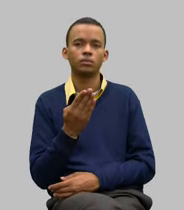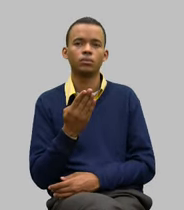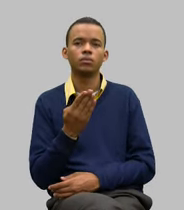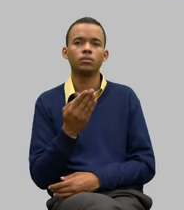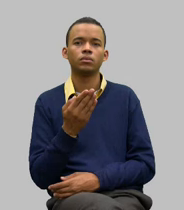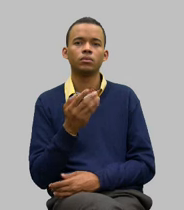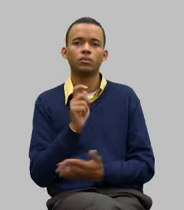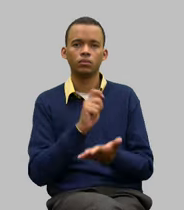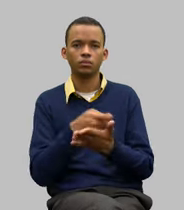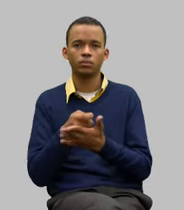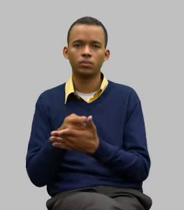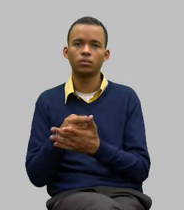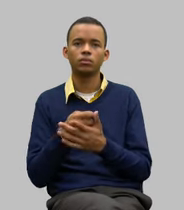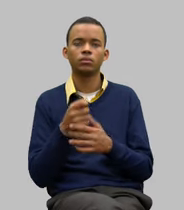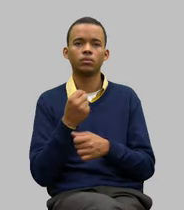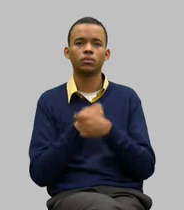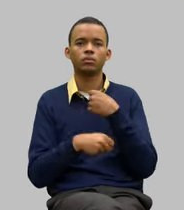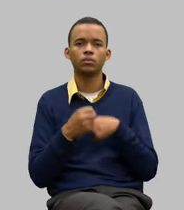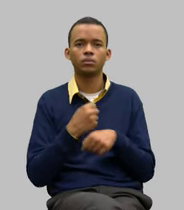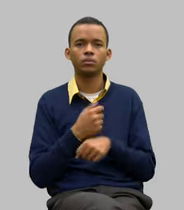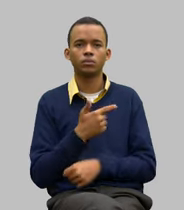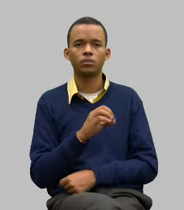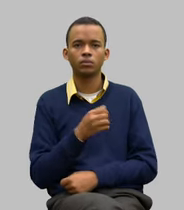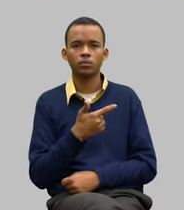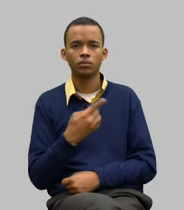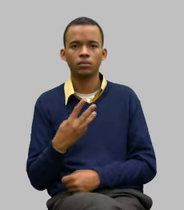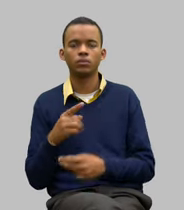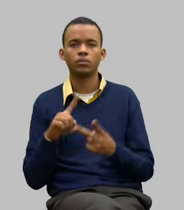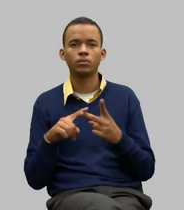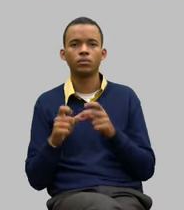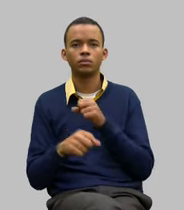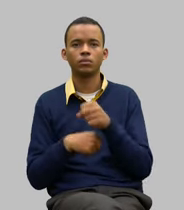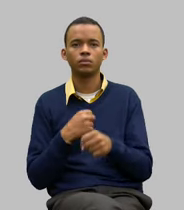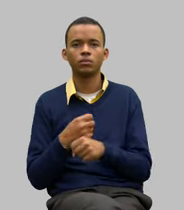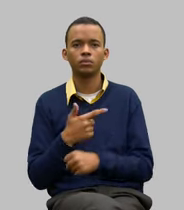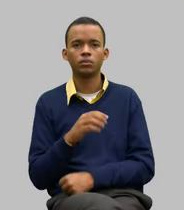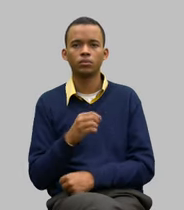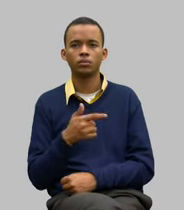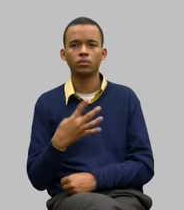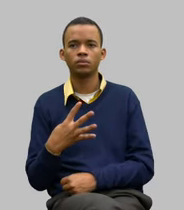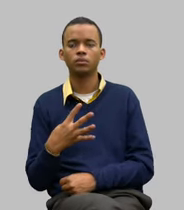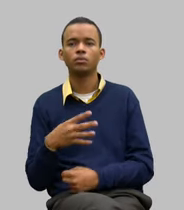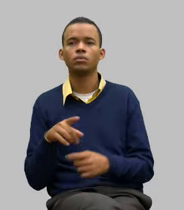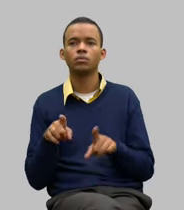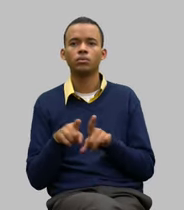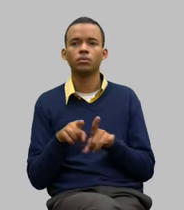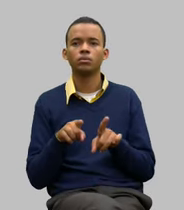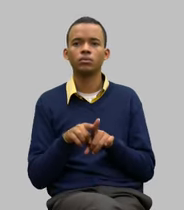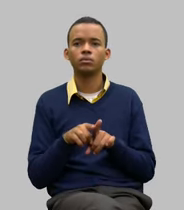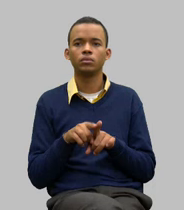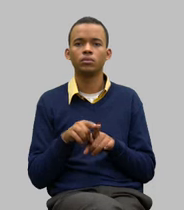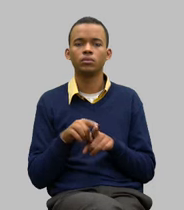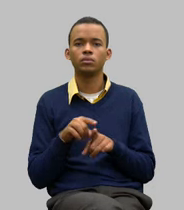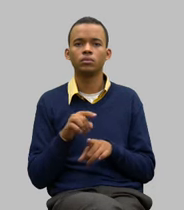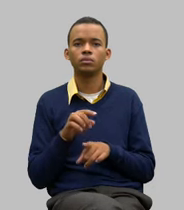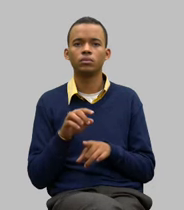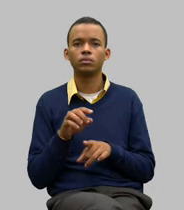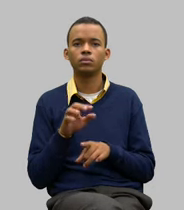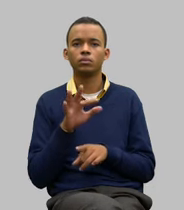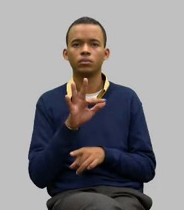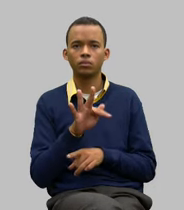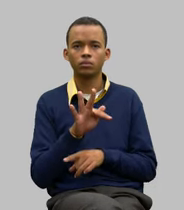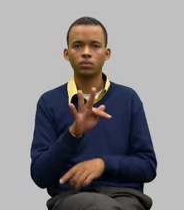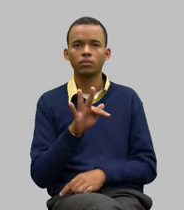em 2023 isso e 2024 2024 Janeiro a Maio fesp é o fundo Estadual fundo Estadual de Segurança